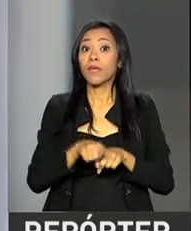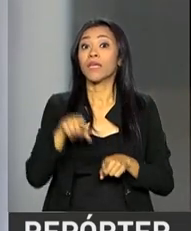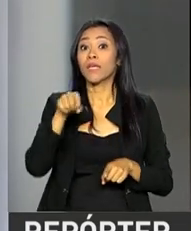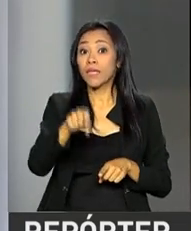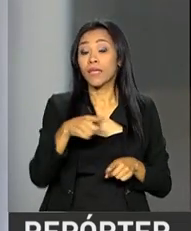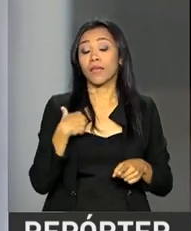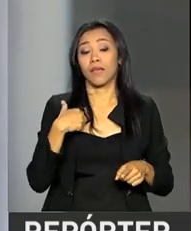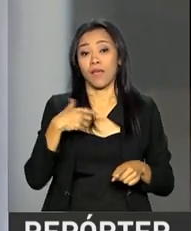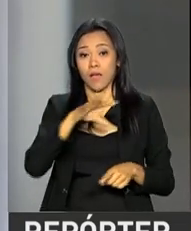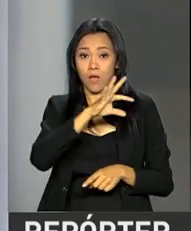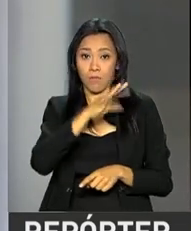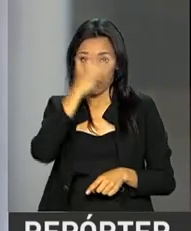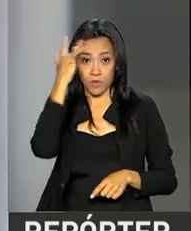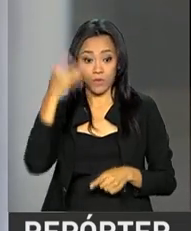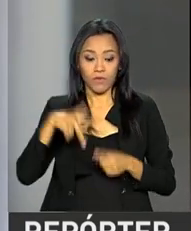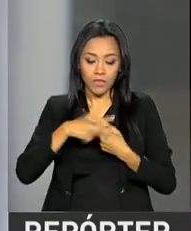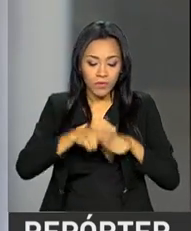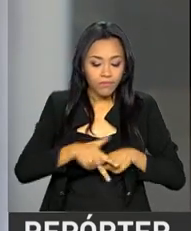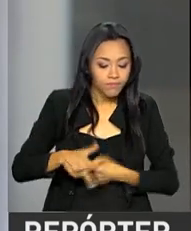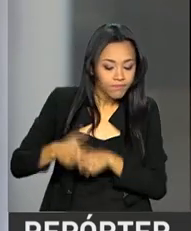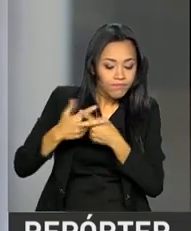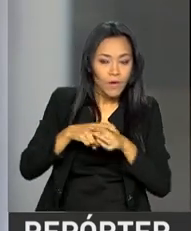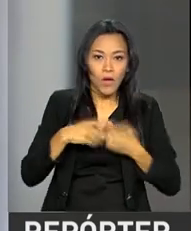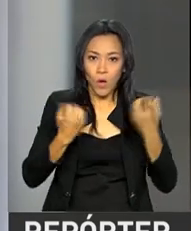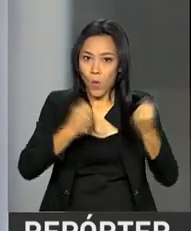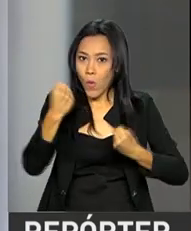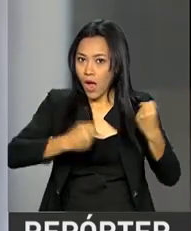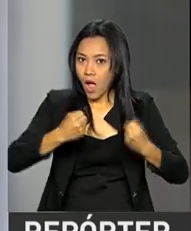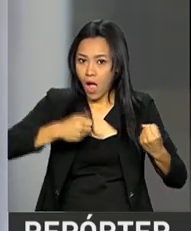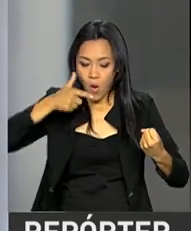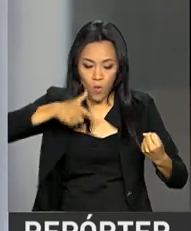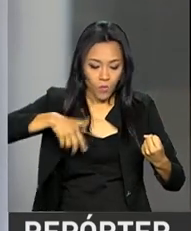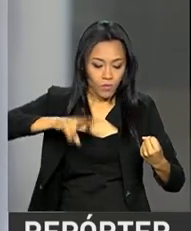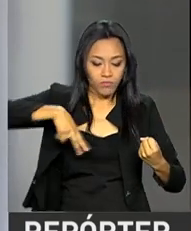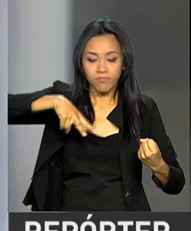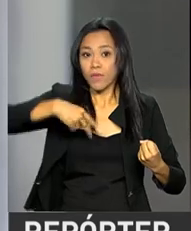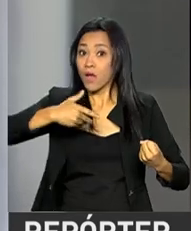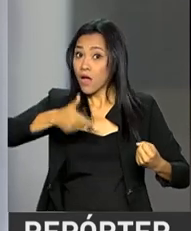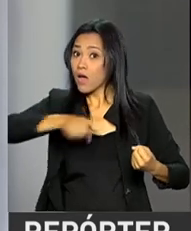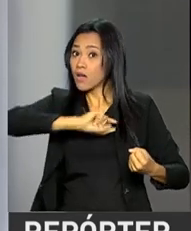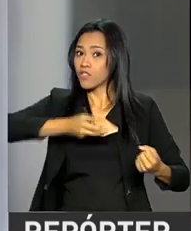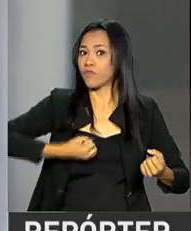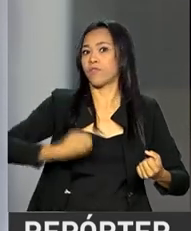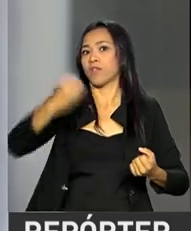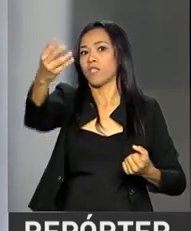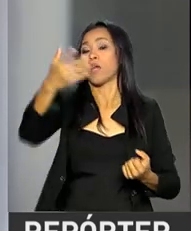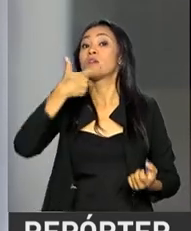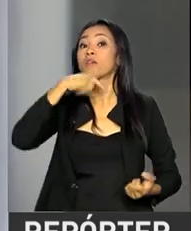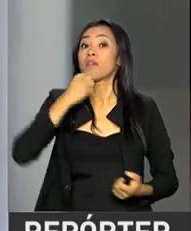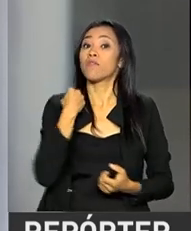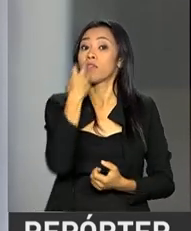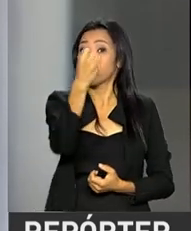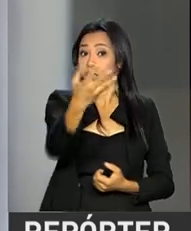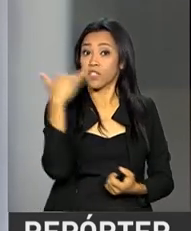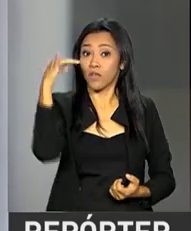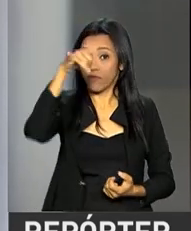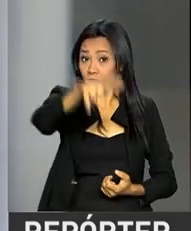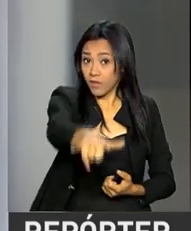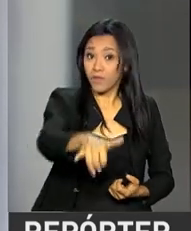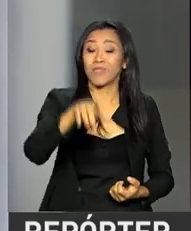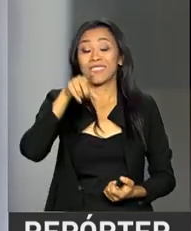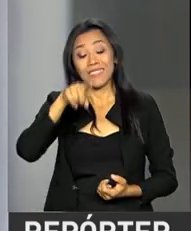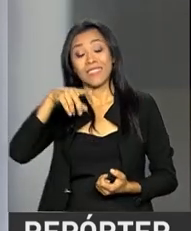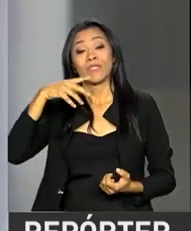do veículo antes de pegar a estrada e quem vai viajar de avião também deve tomar alguns cuidados para evitar